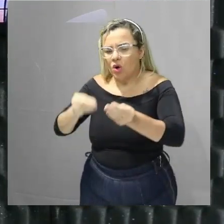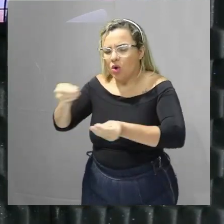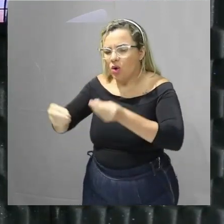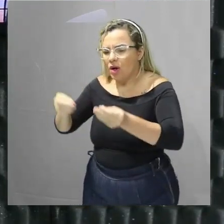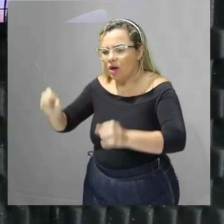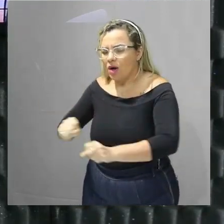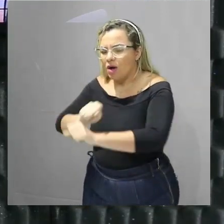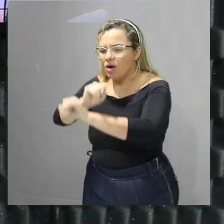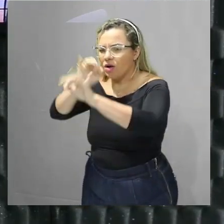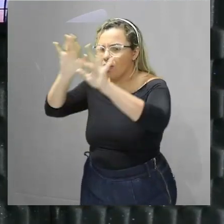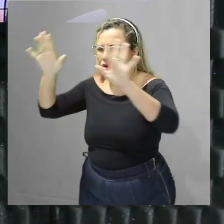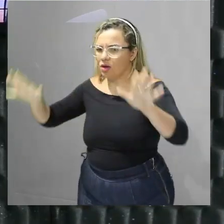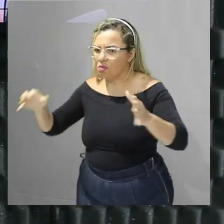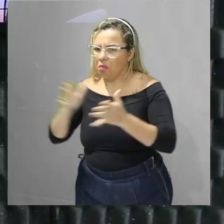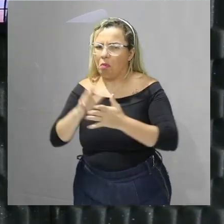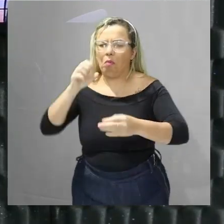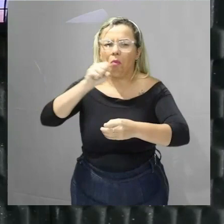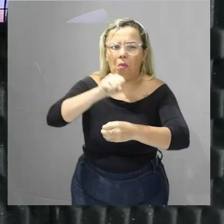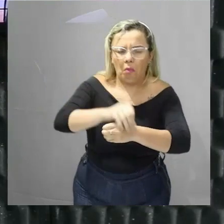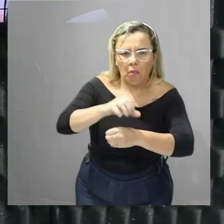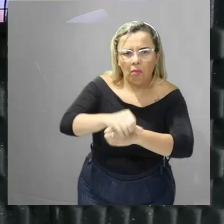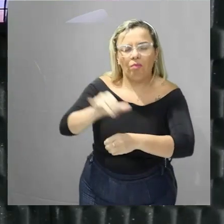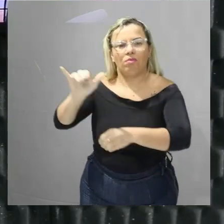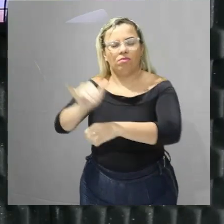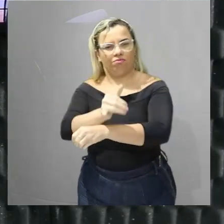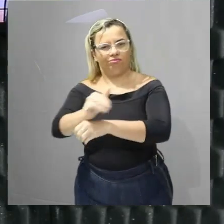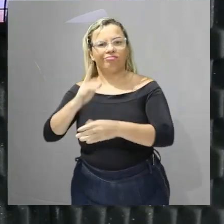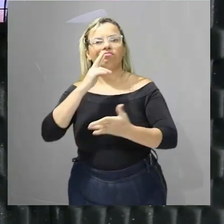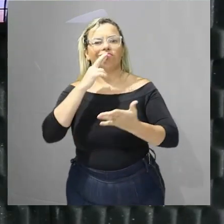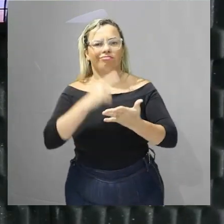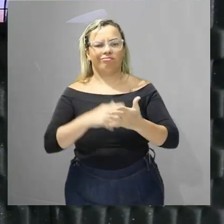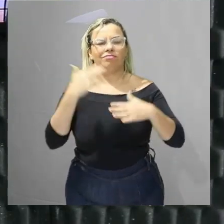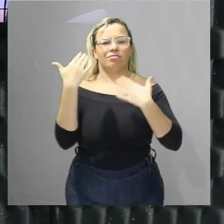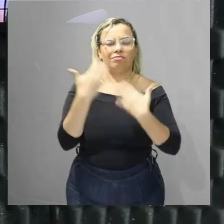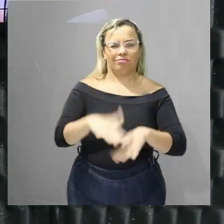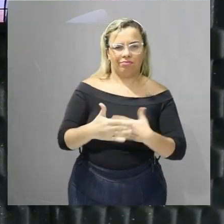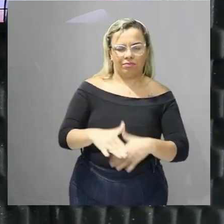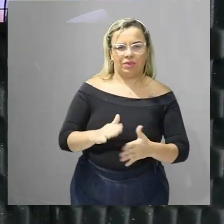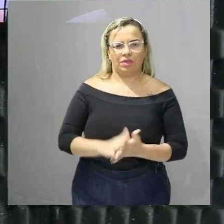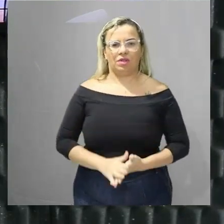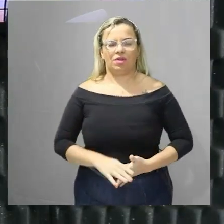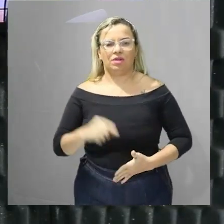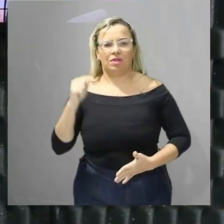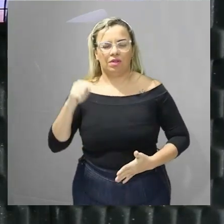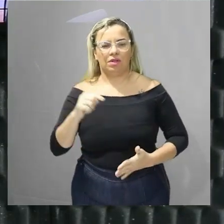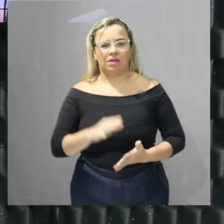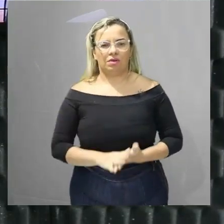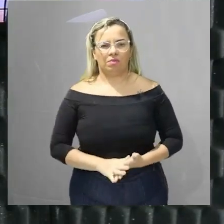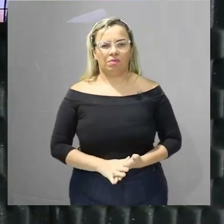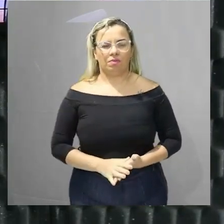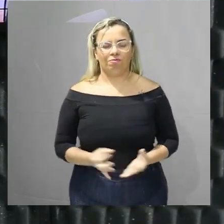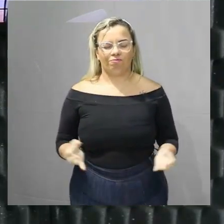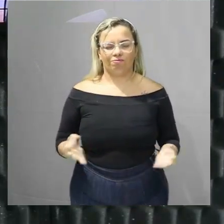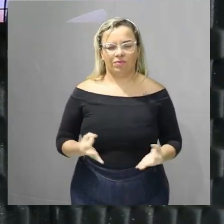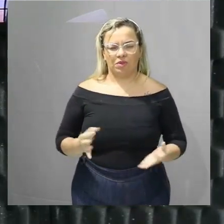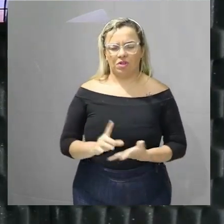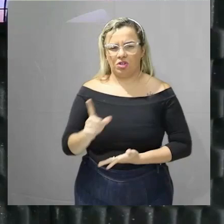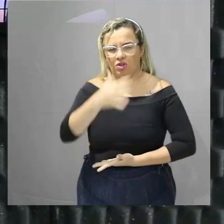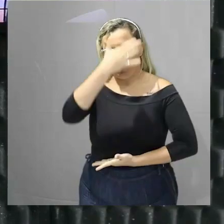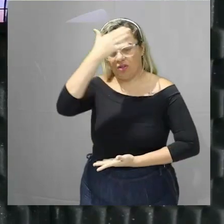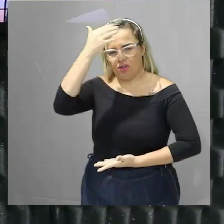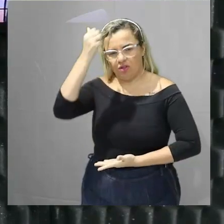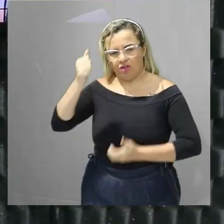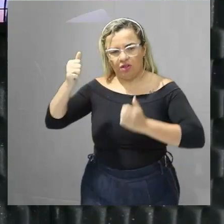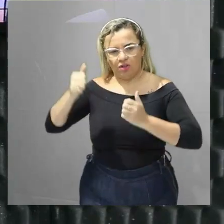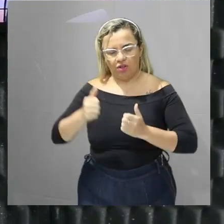e, claro, né? A gente passando muita dica, muita estratégia de resolução de prova, belezinha? Então, não esquece de acompanhar essa e todas